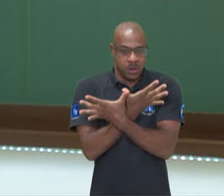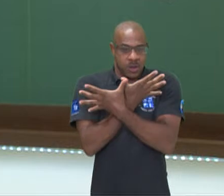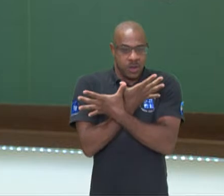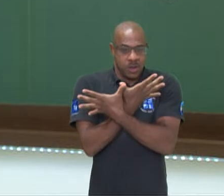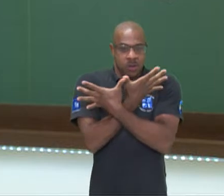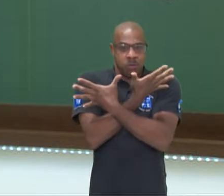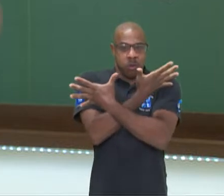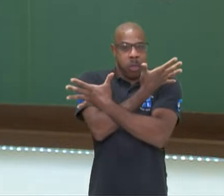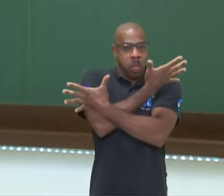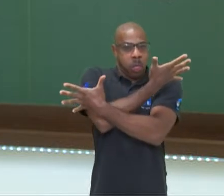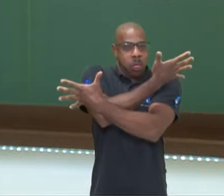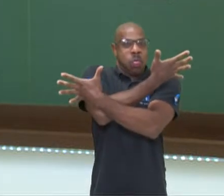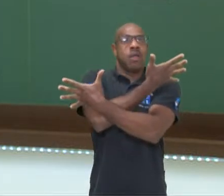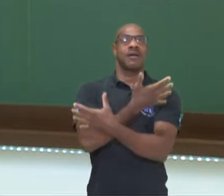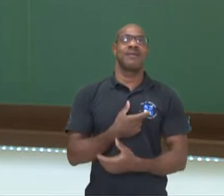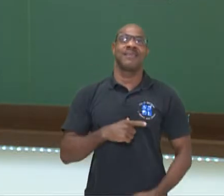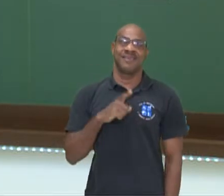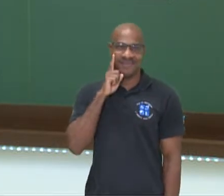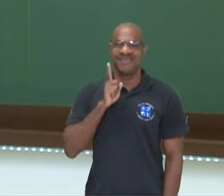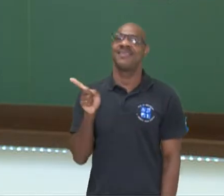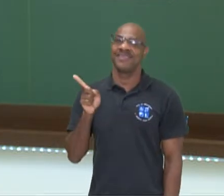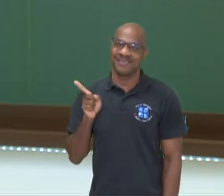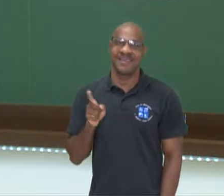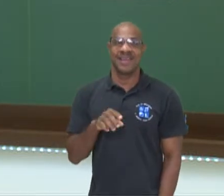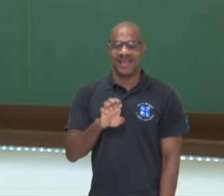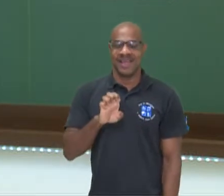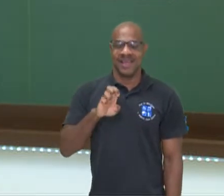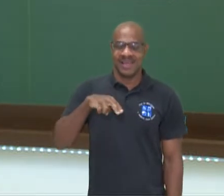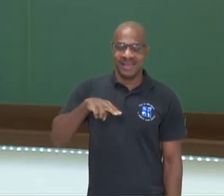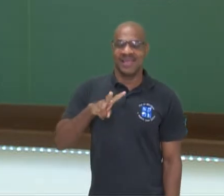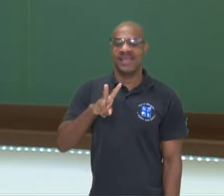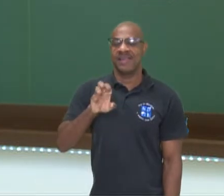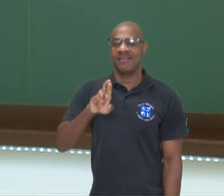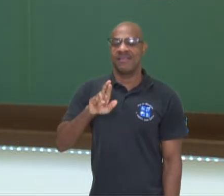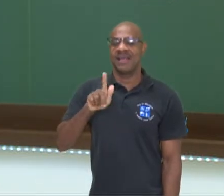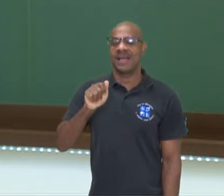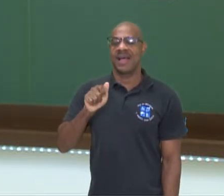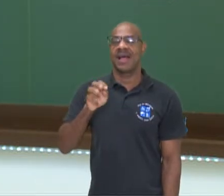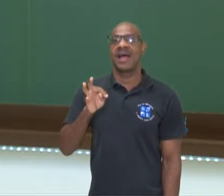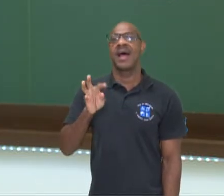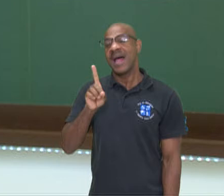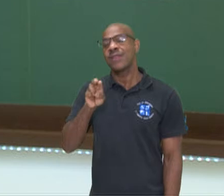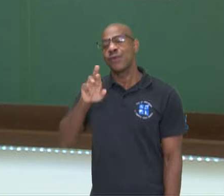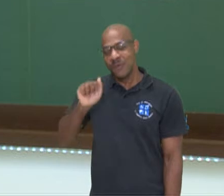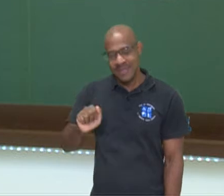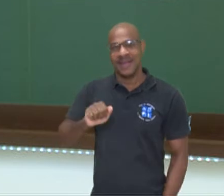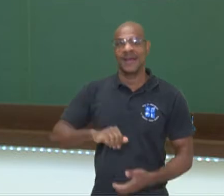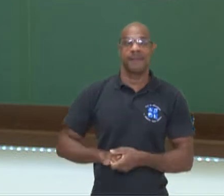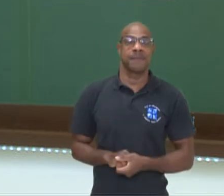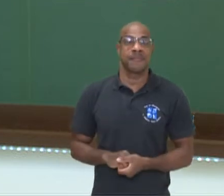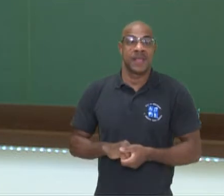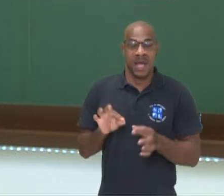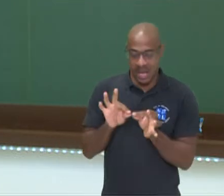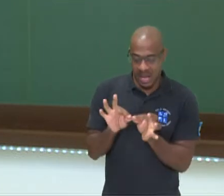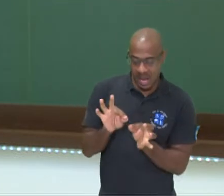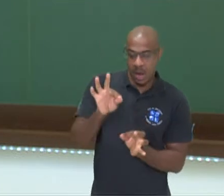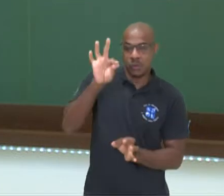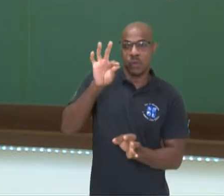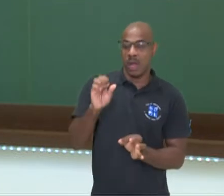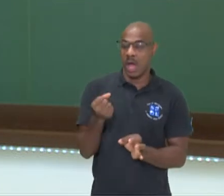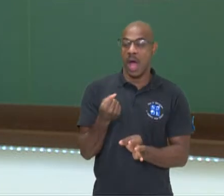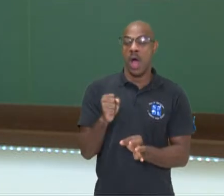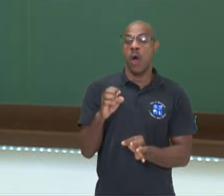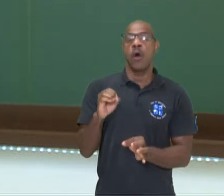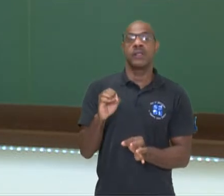da asa até a outra. Isso é envergadura, tá bom? E sua altura chega a 80 centímetros, no